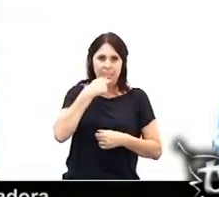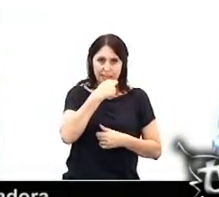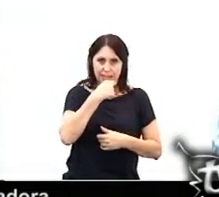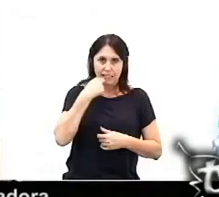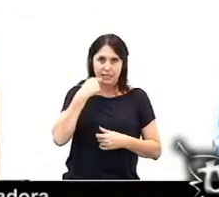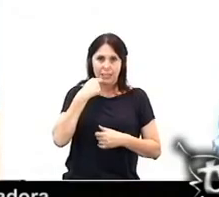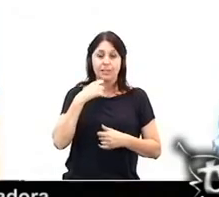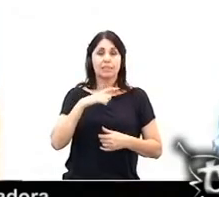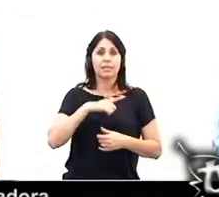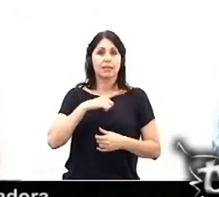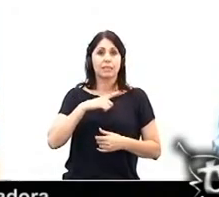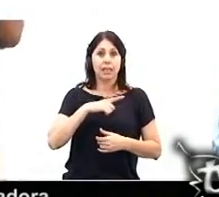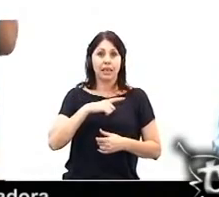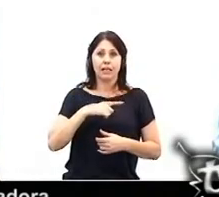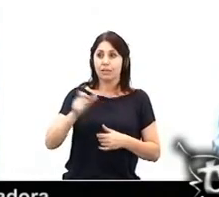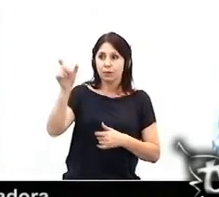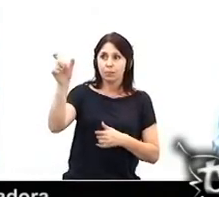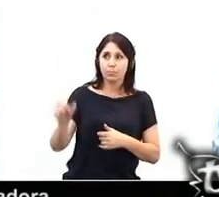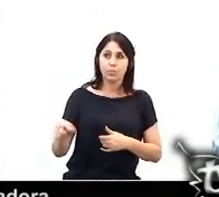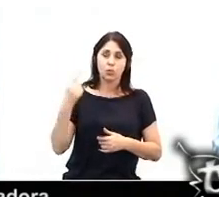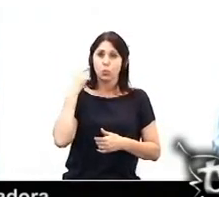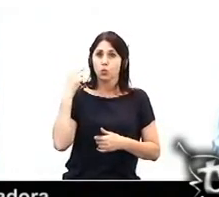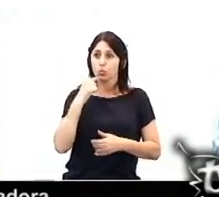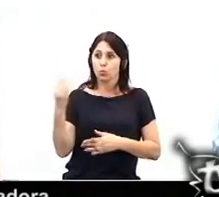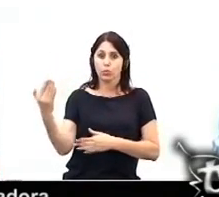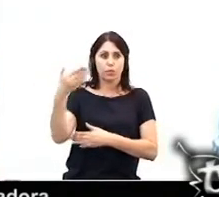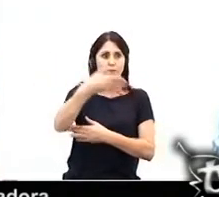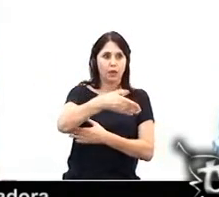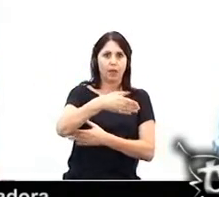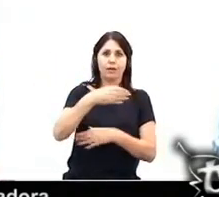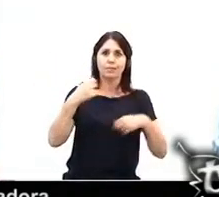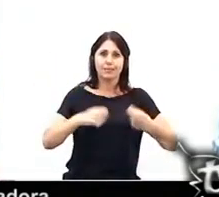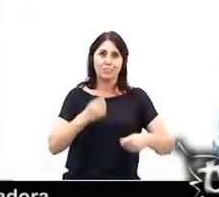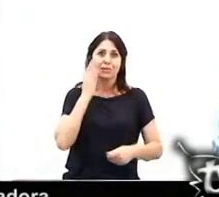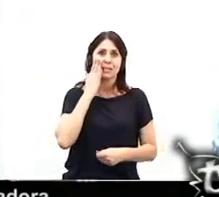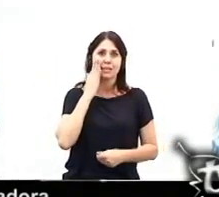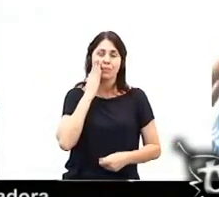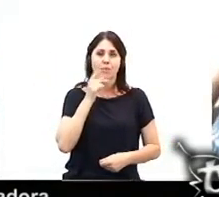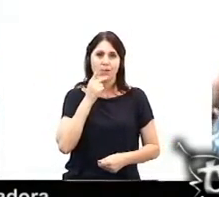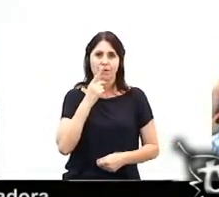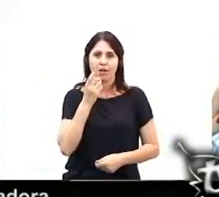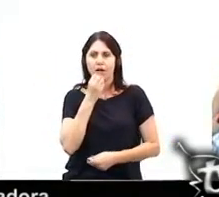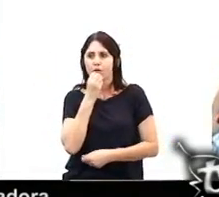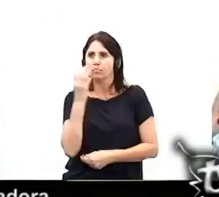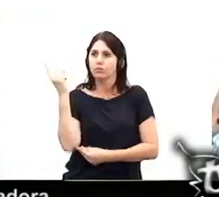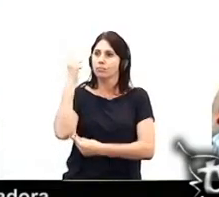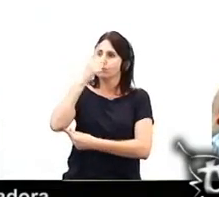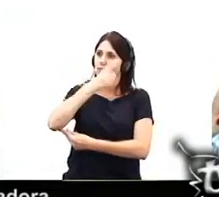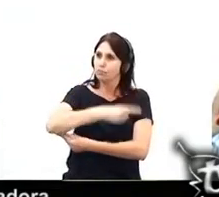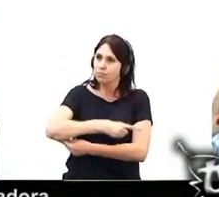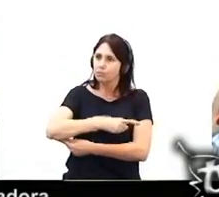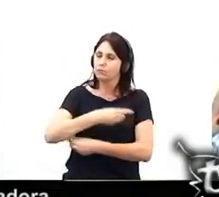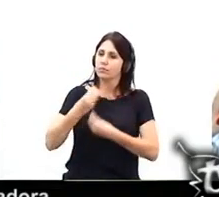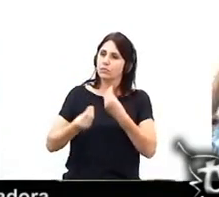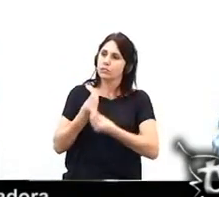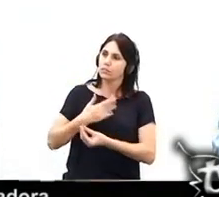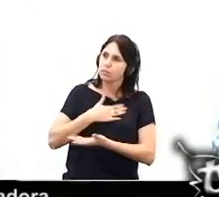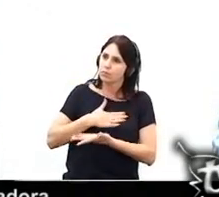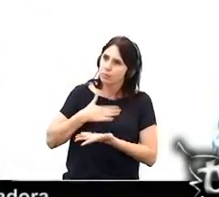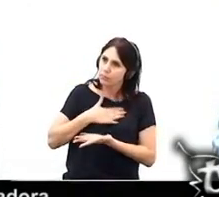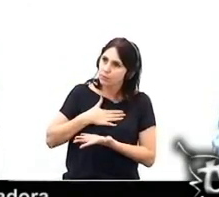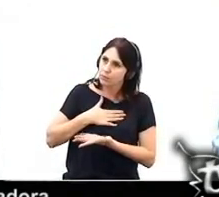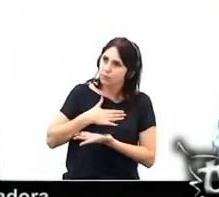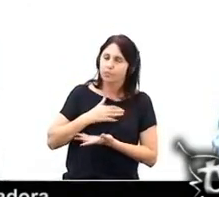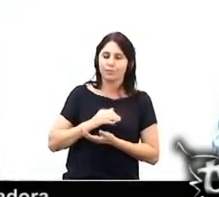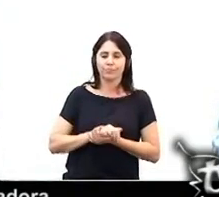eficientes, né? O dentista, quando chega lá um paciente surdo no seu consultório,